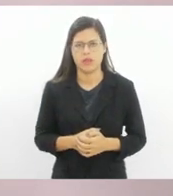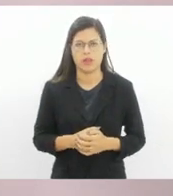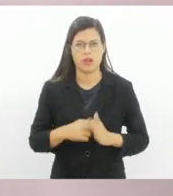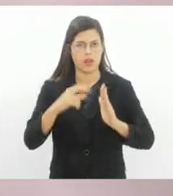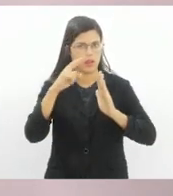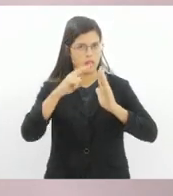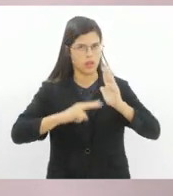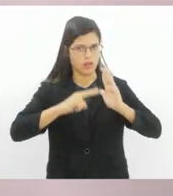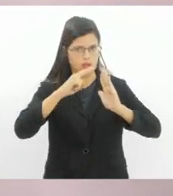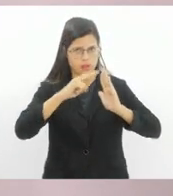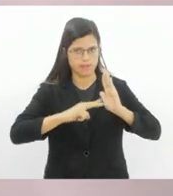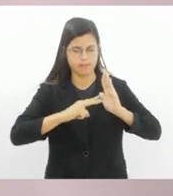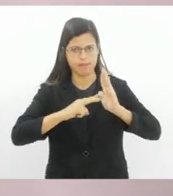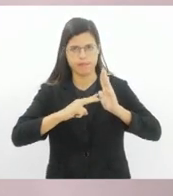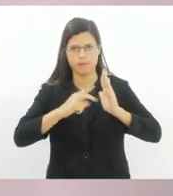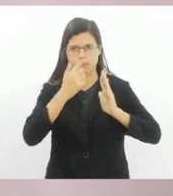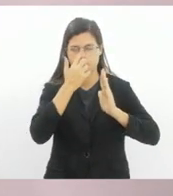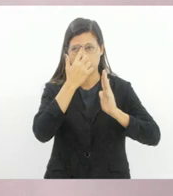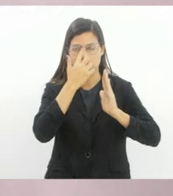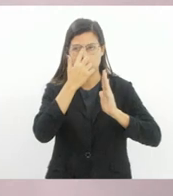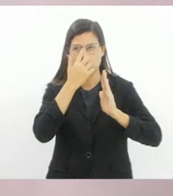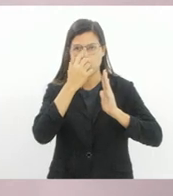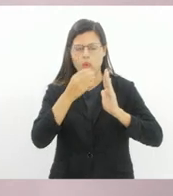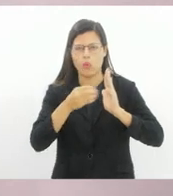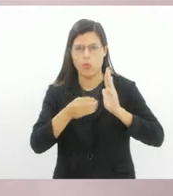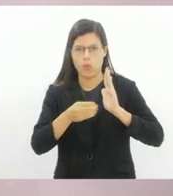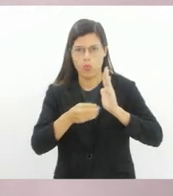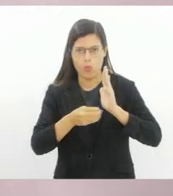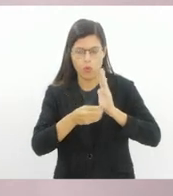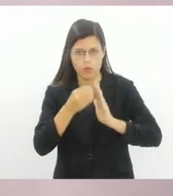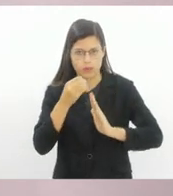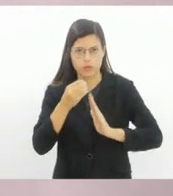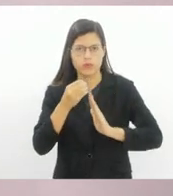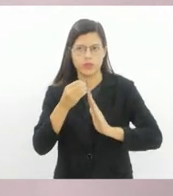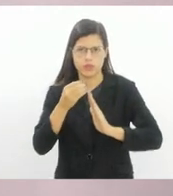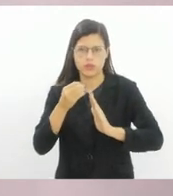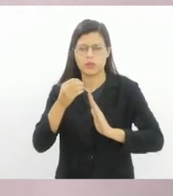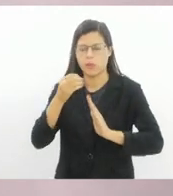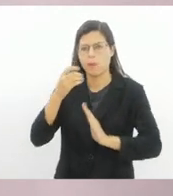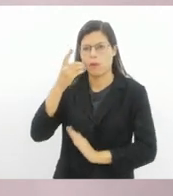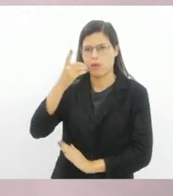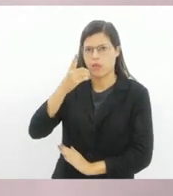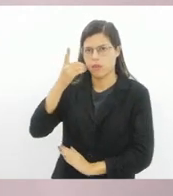ler o ofício enviado pela deputada Tia Ju,